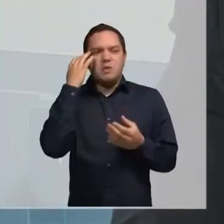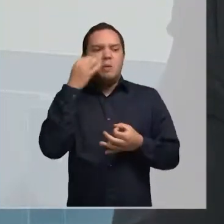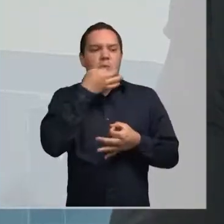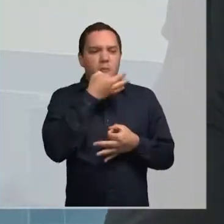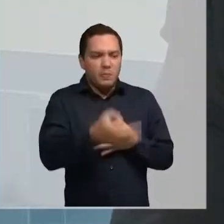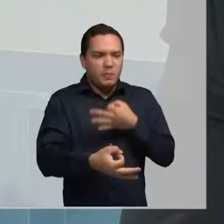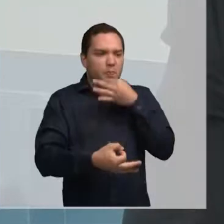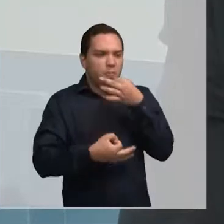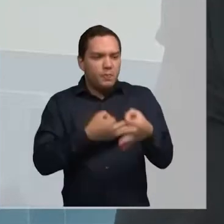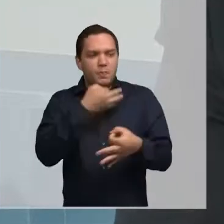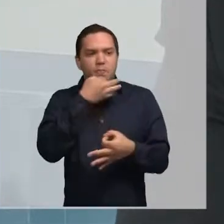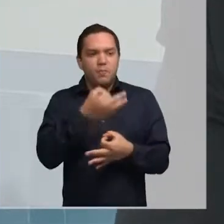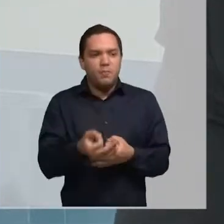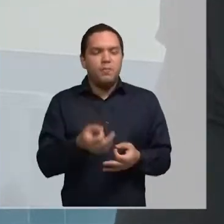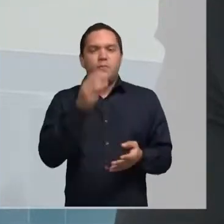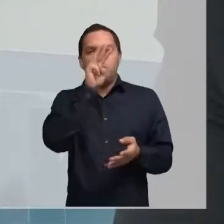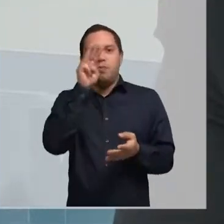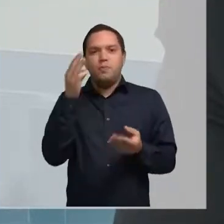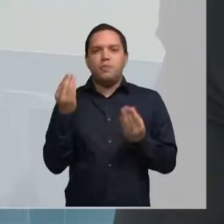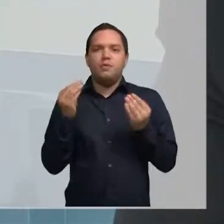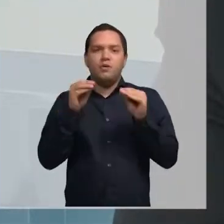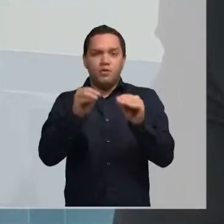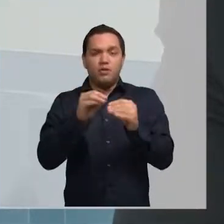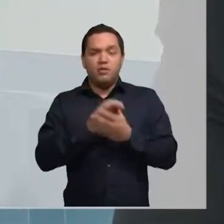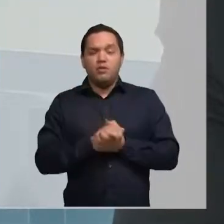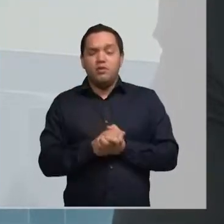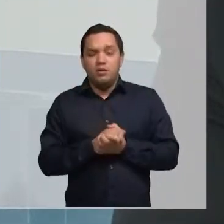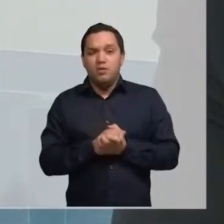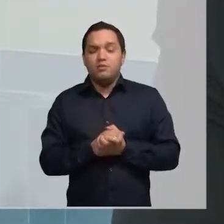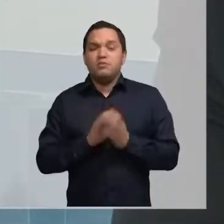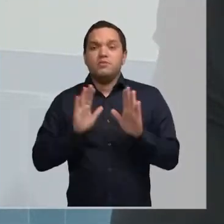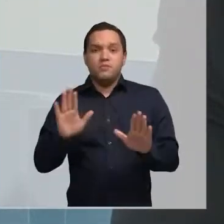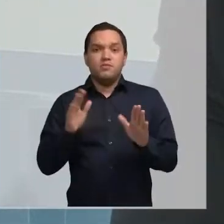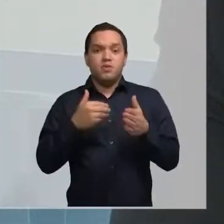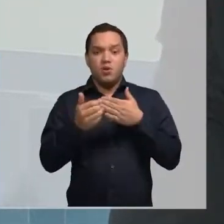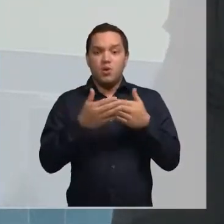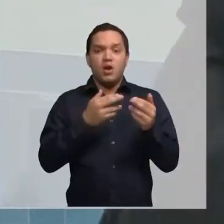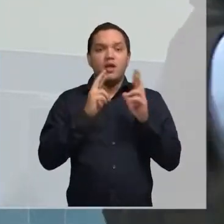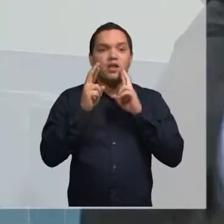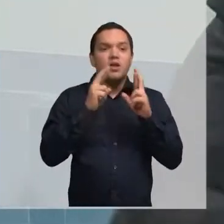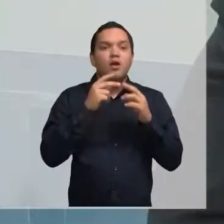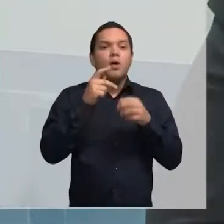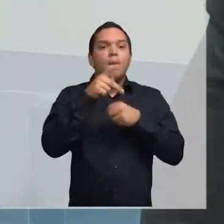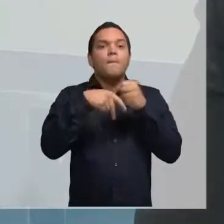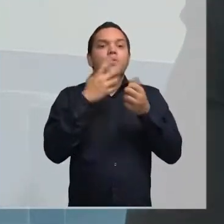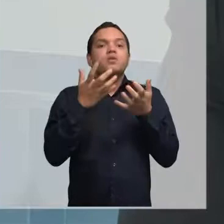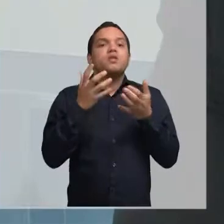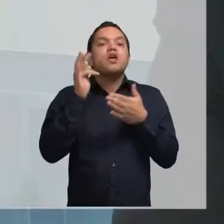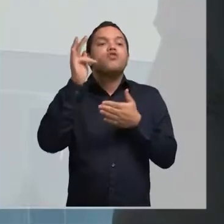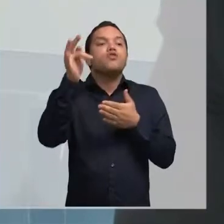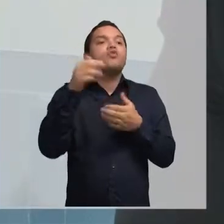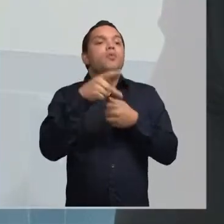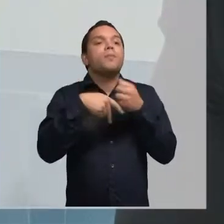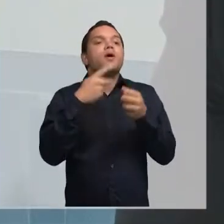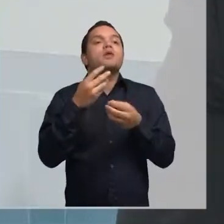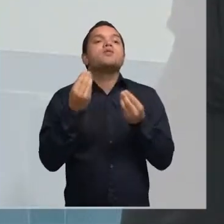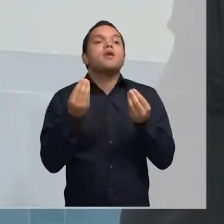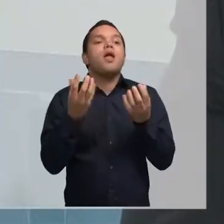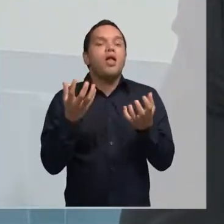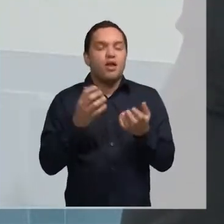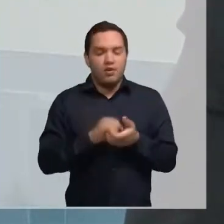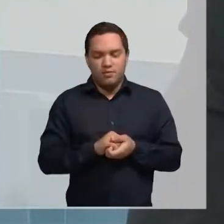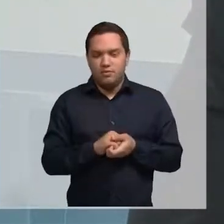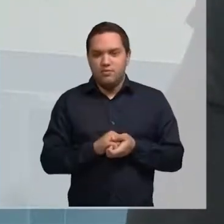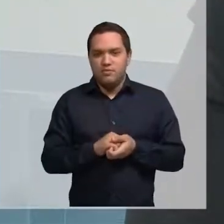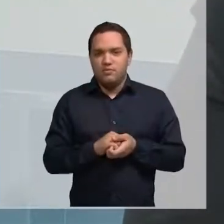botei no blog gente que me criticou, hoje é claro. Tudo em qualquer entrevista, a pergunta, qual é o país que o senhor quer para o futuro, candidato? Aí